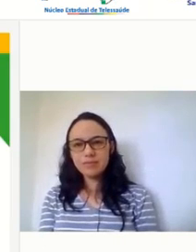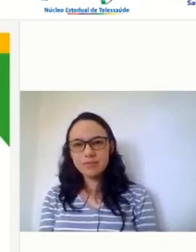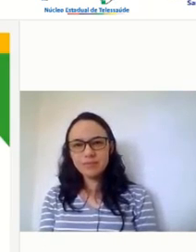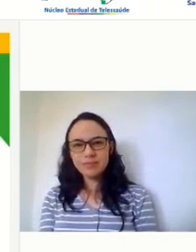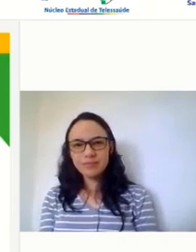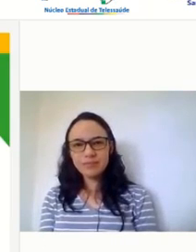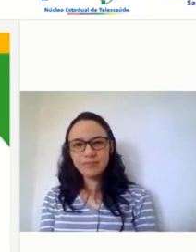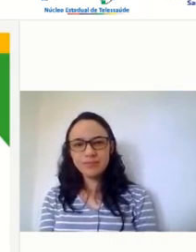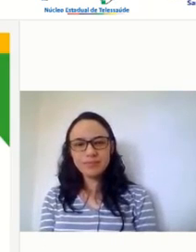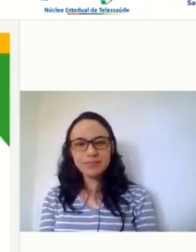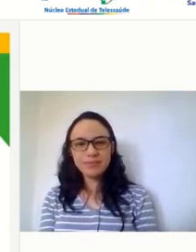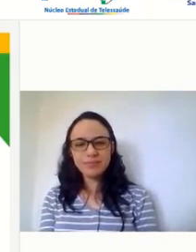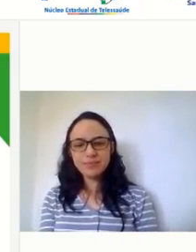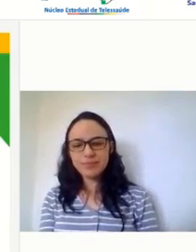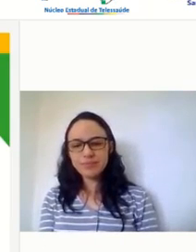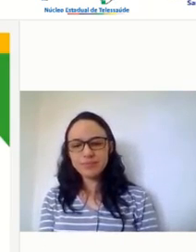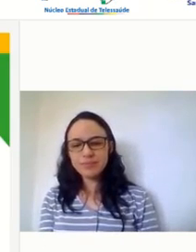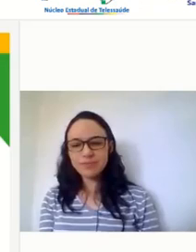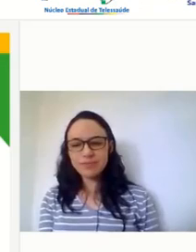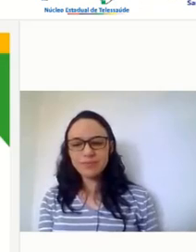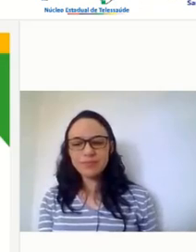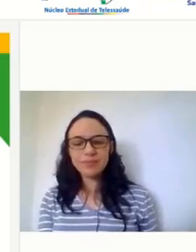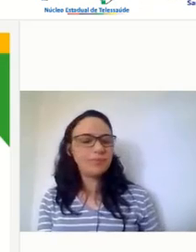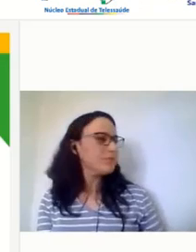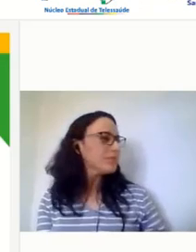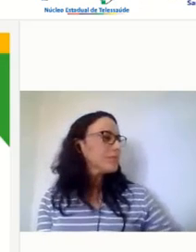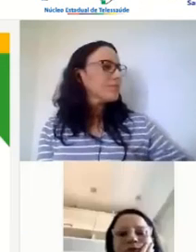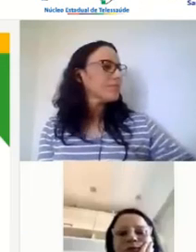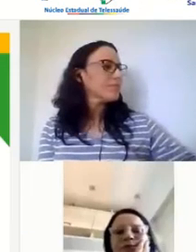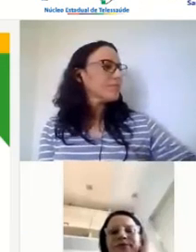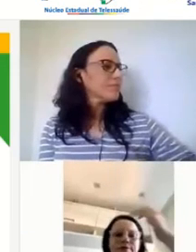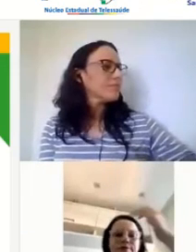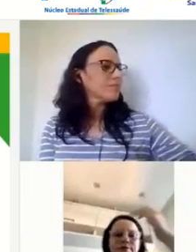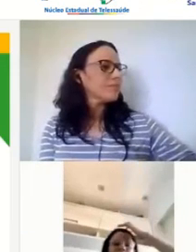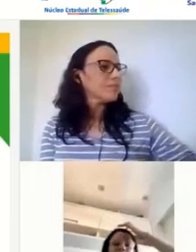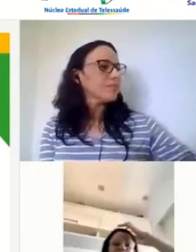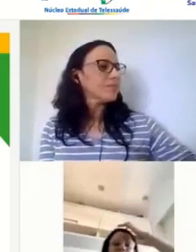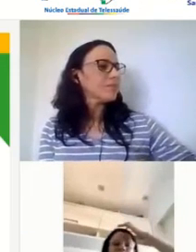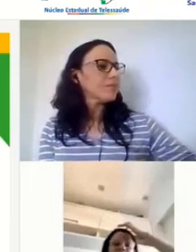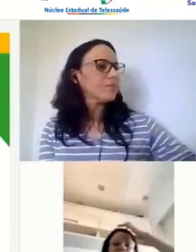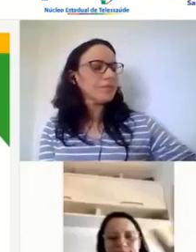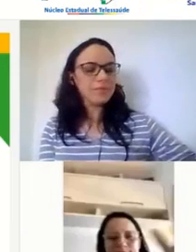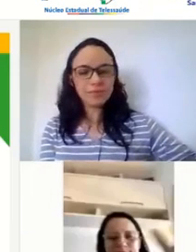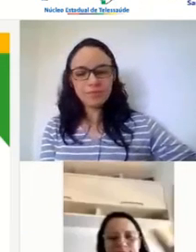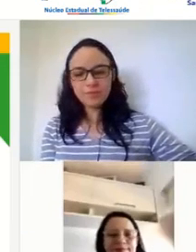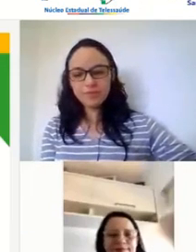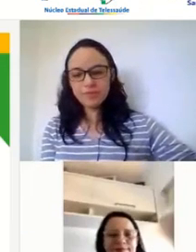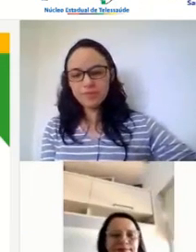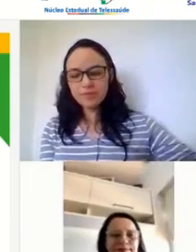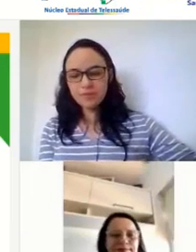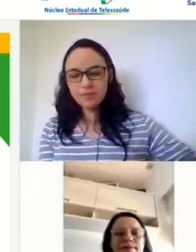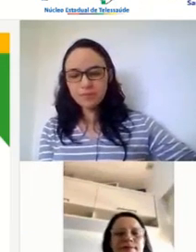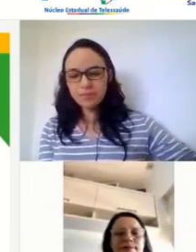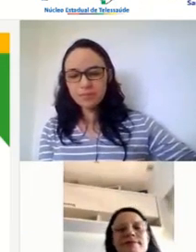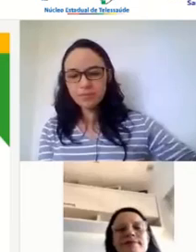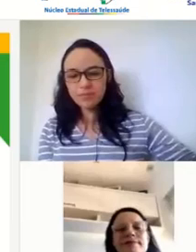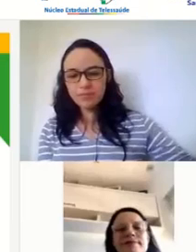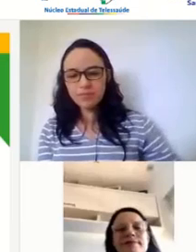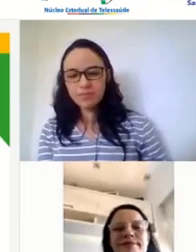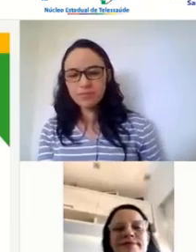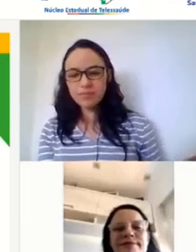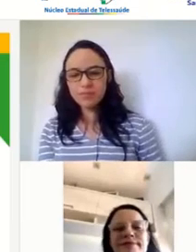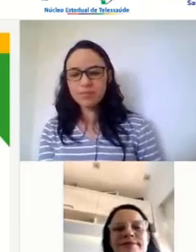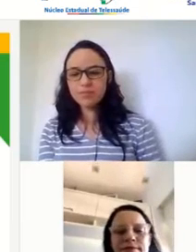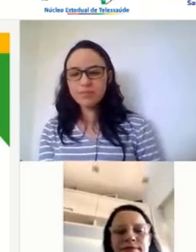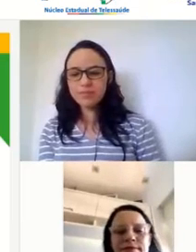é porque o microfone de vocês já tá liberado só que para poder falar